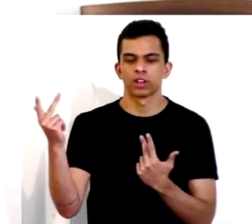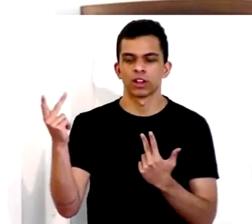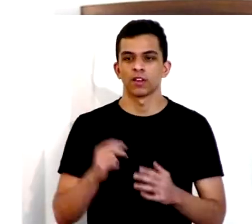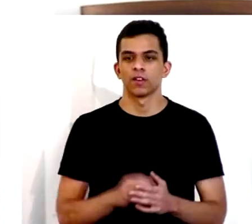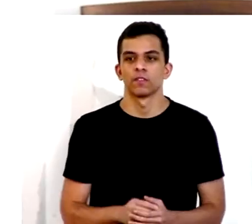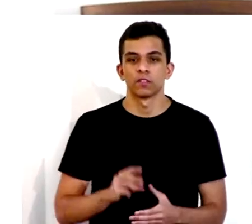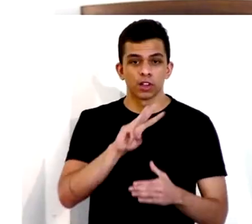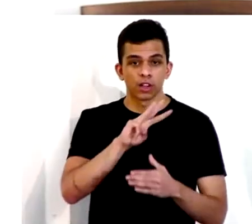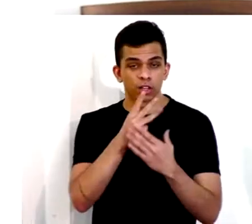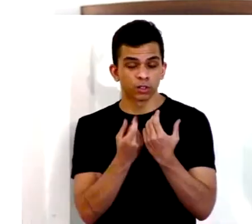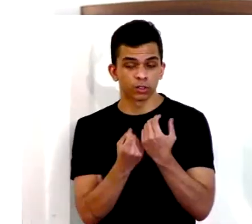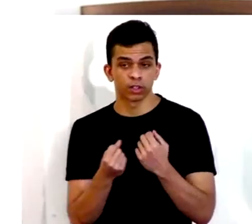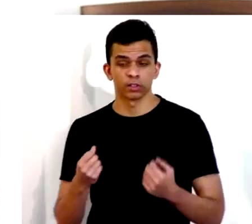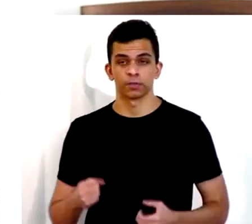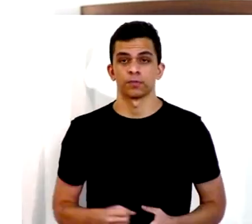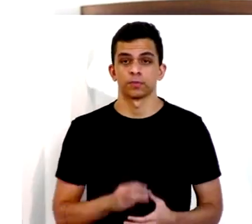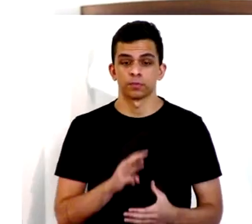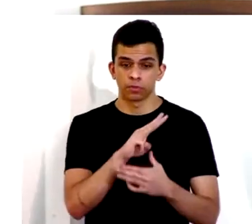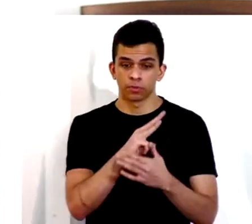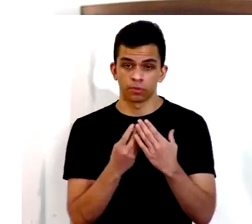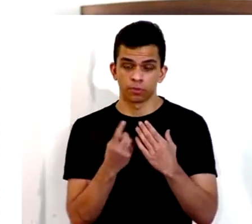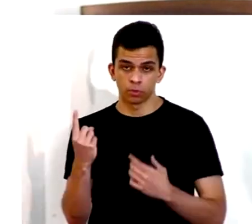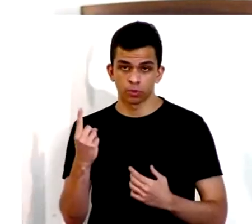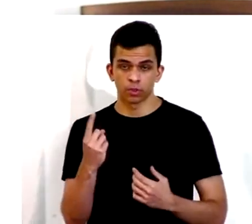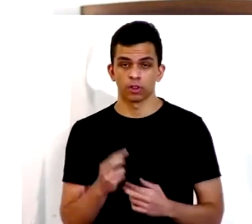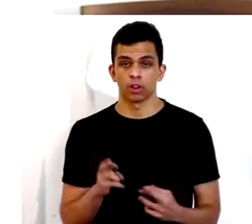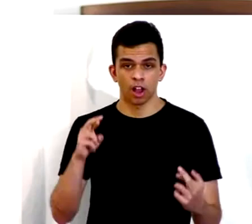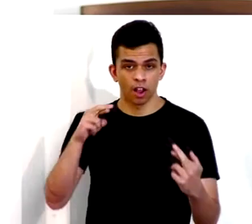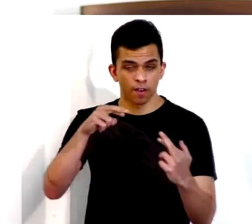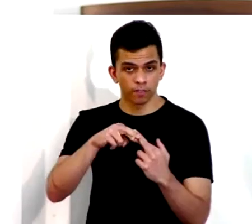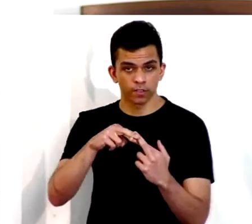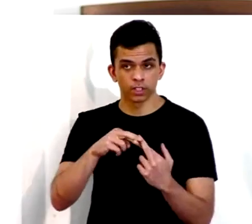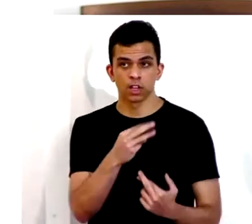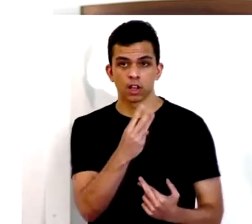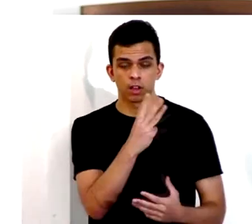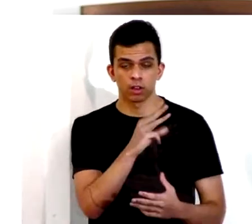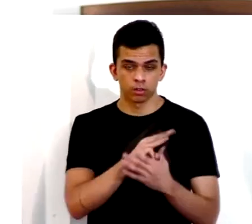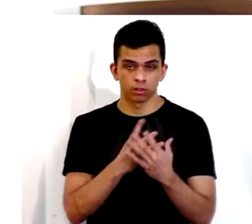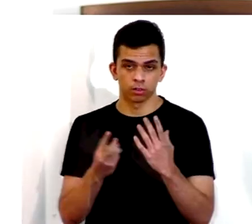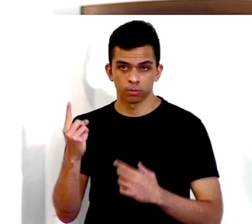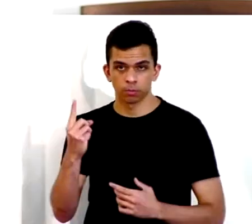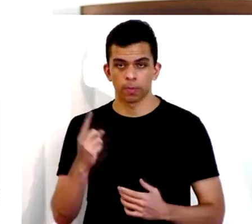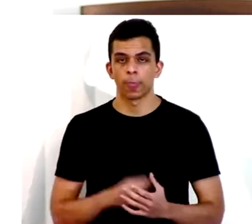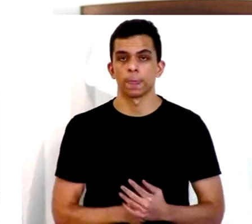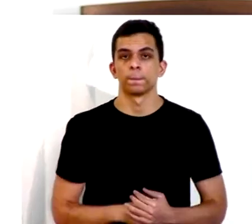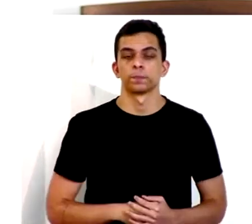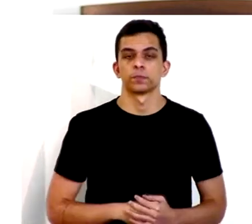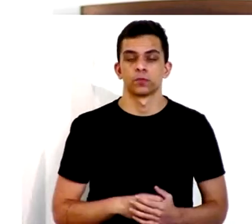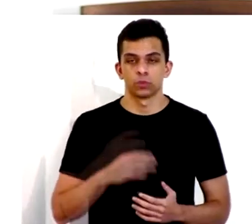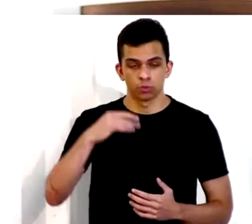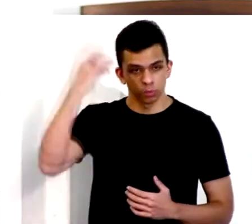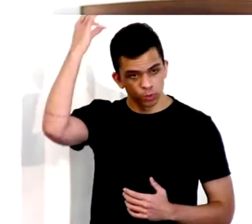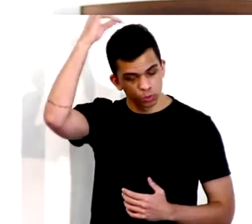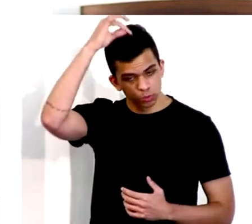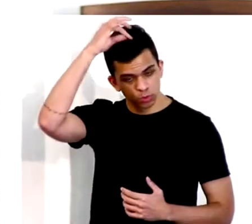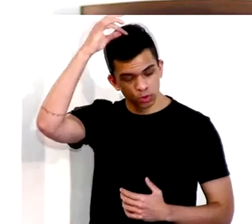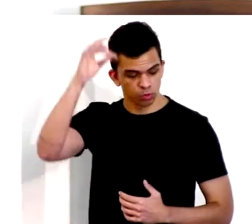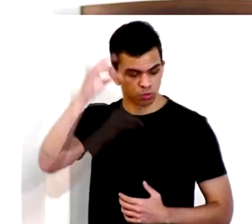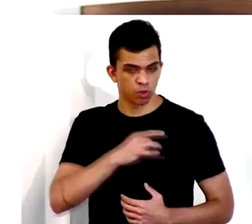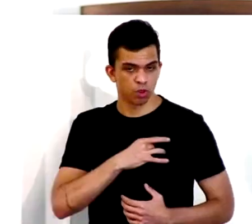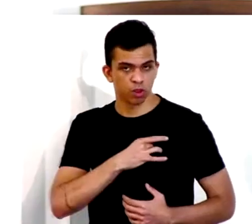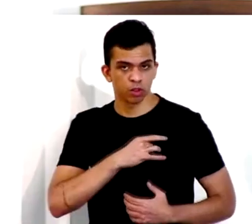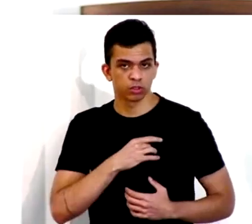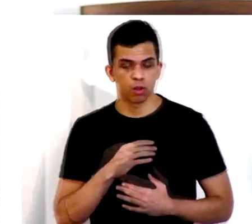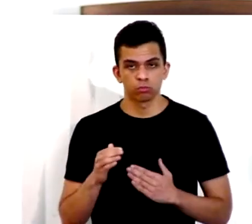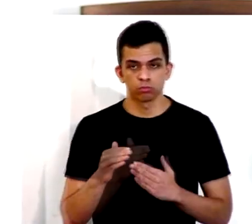ter a referência no Deus Pai, no Deus Filho e naquele que nos conduz, que é o Espírito Santo em nosso coração. Então